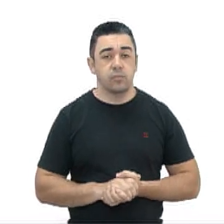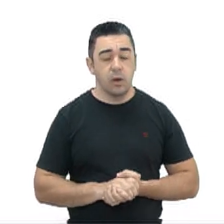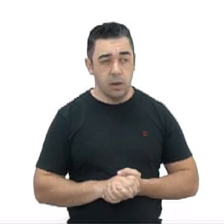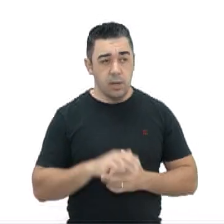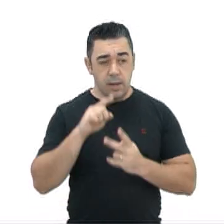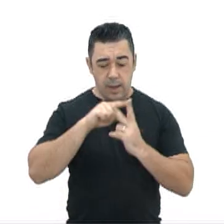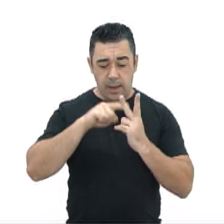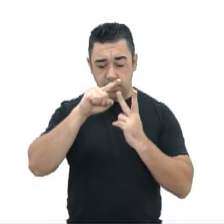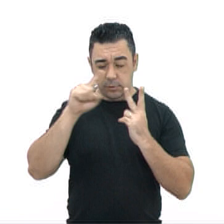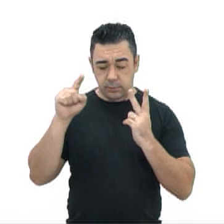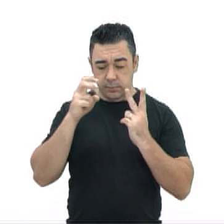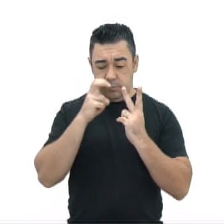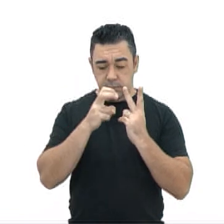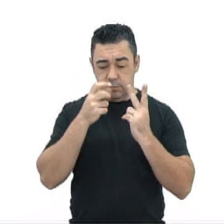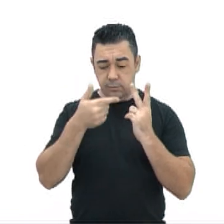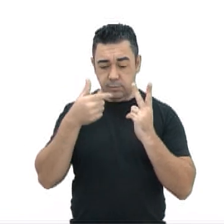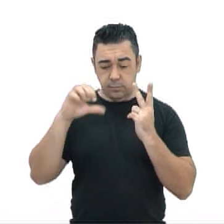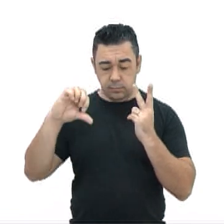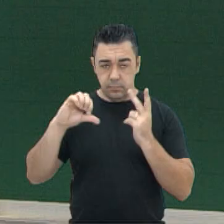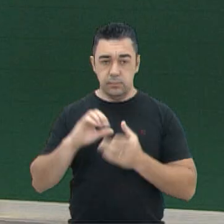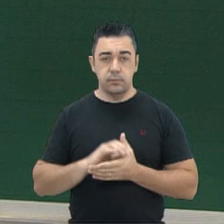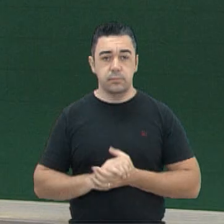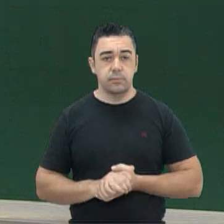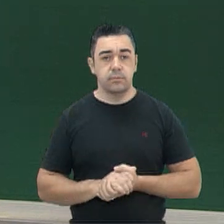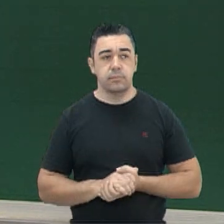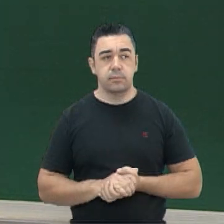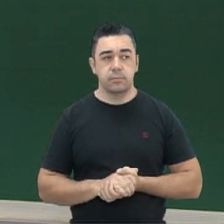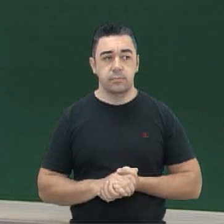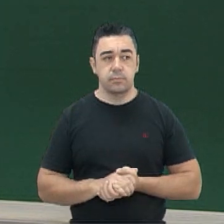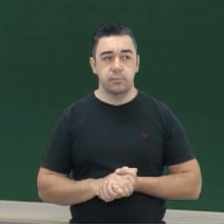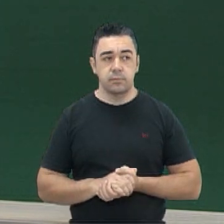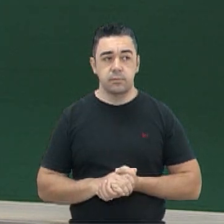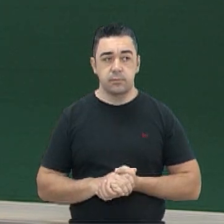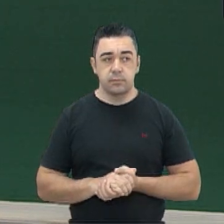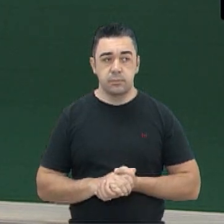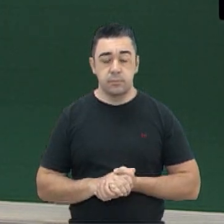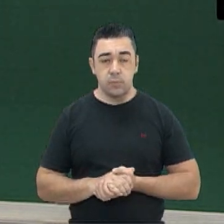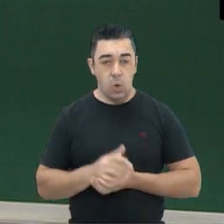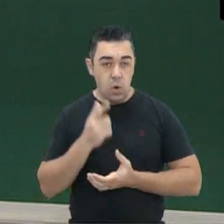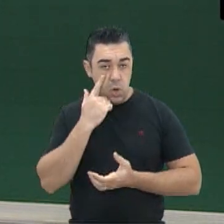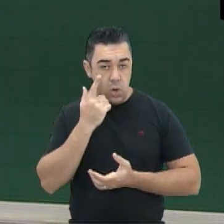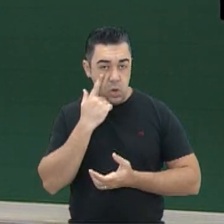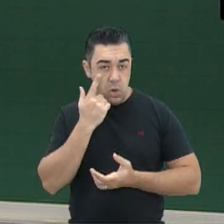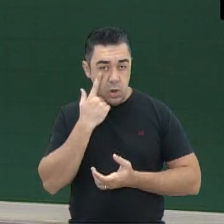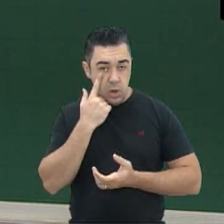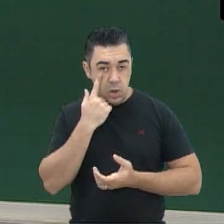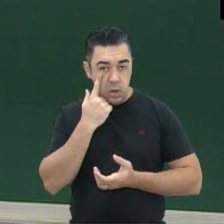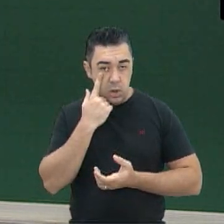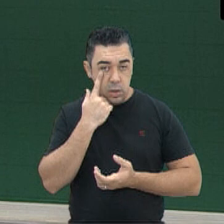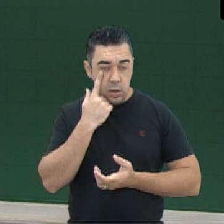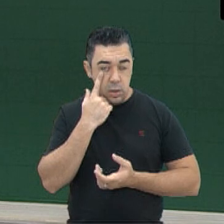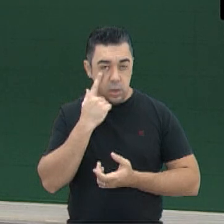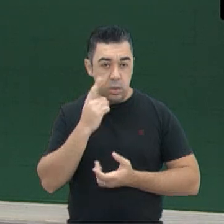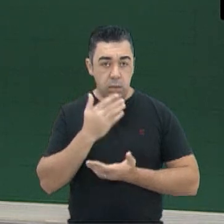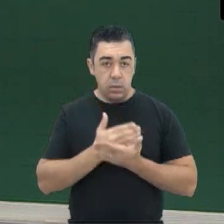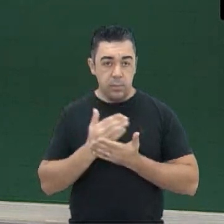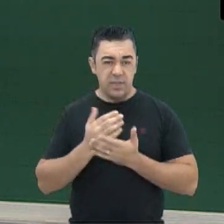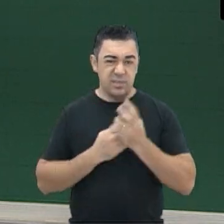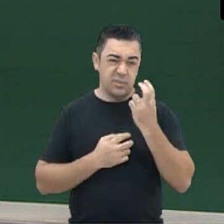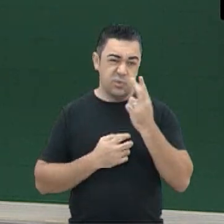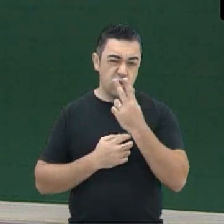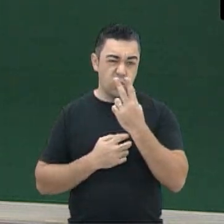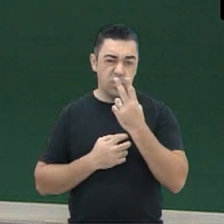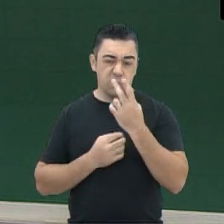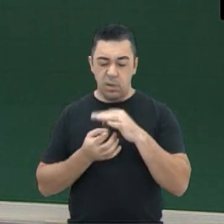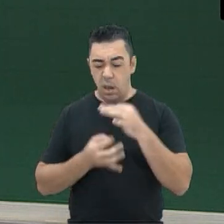Raiz quadrada de 529. Então aqui, olha só, se eu começar pelo 52 vai